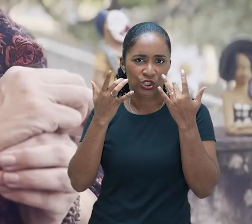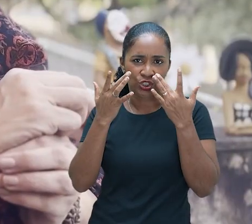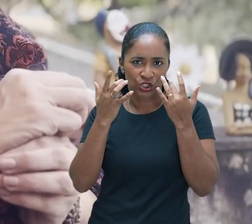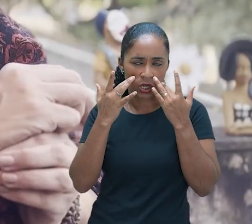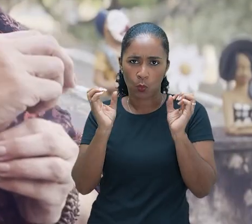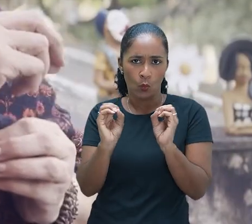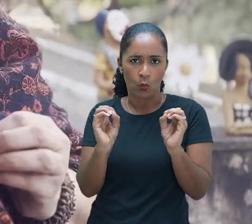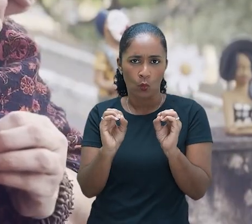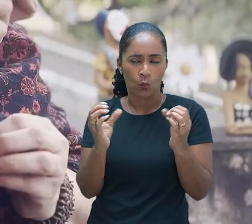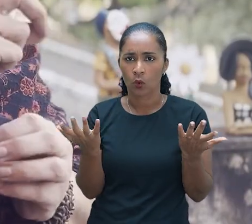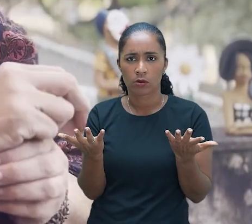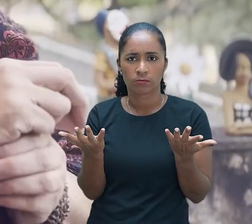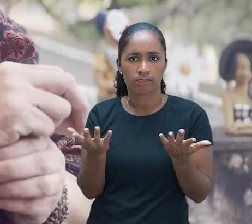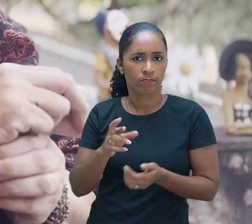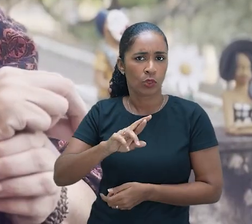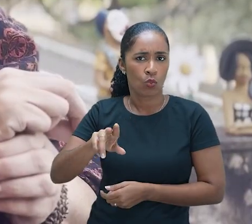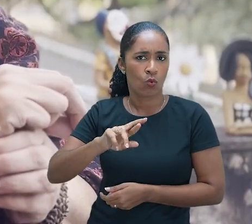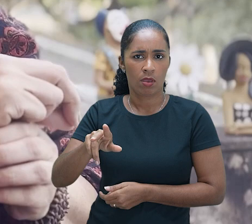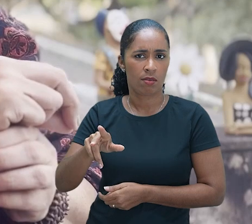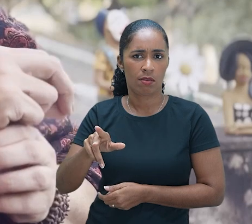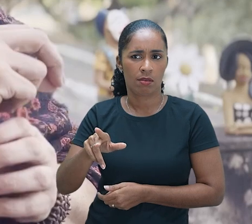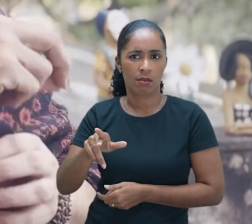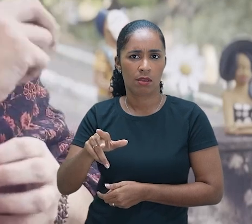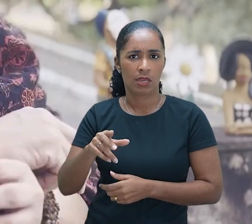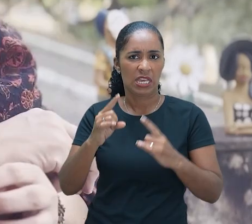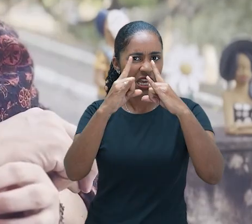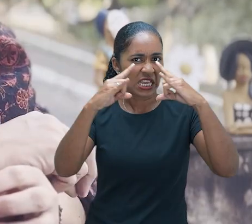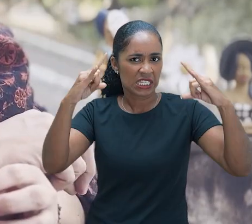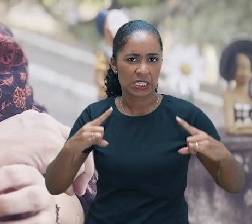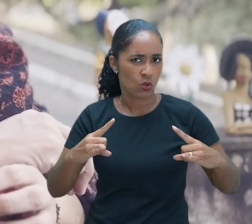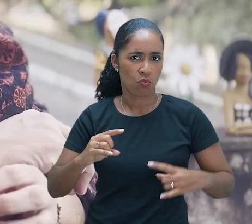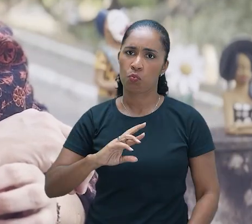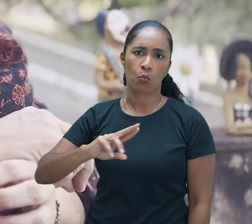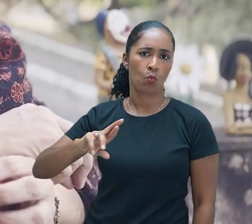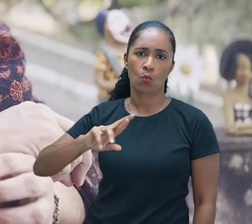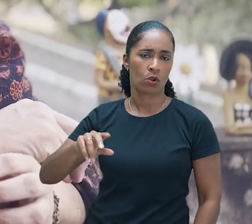teatro, que não é, né? E não é circo,